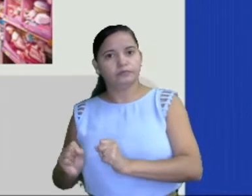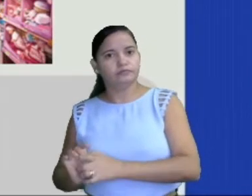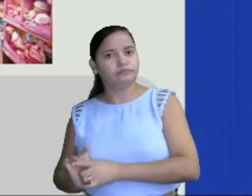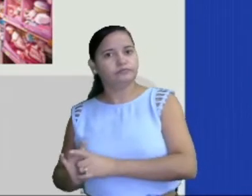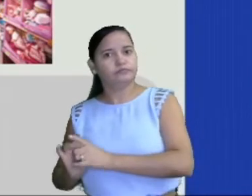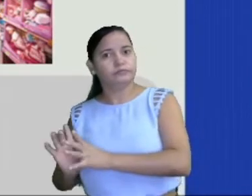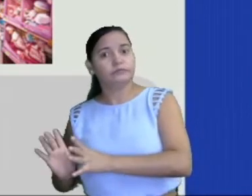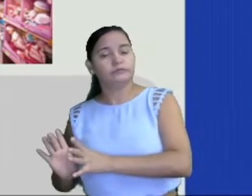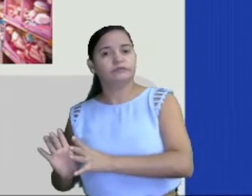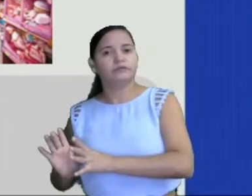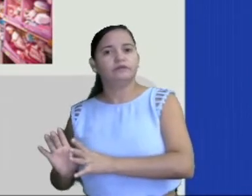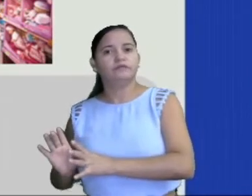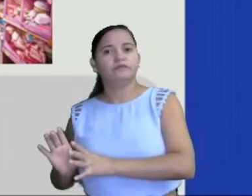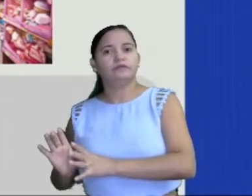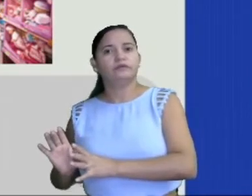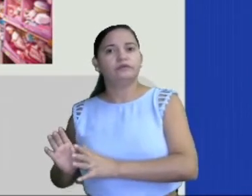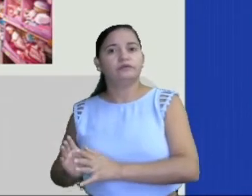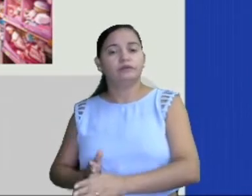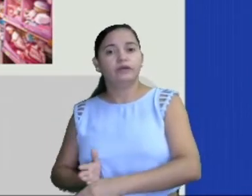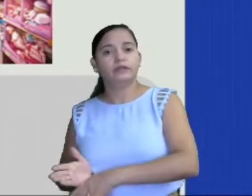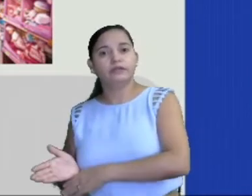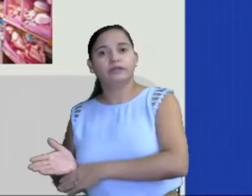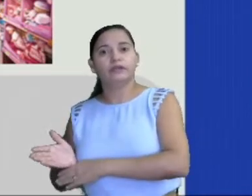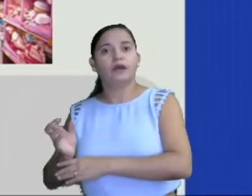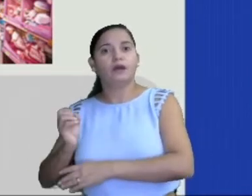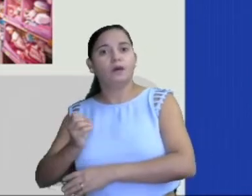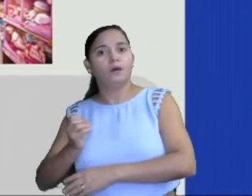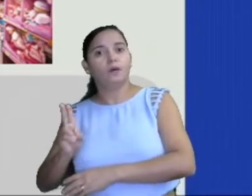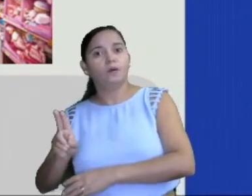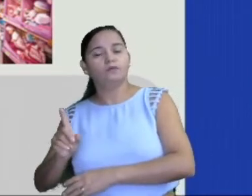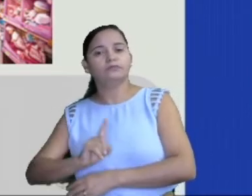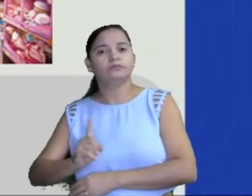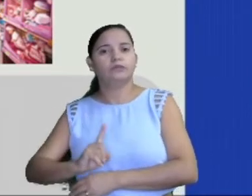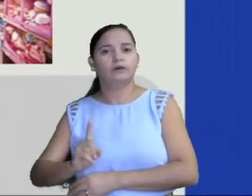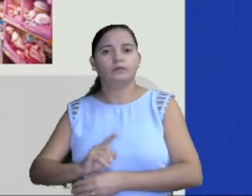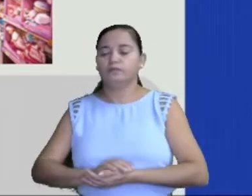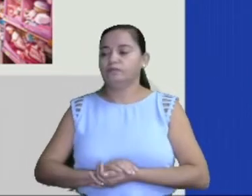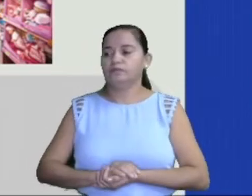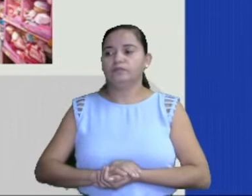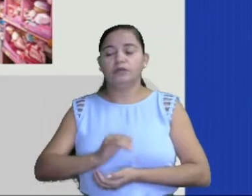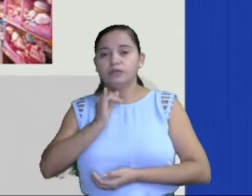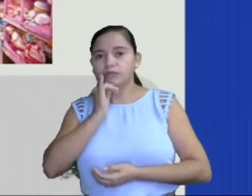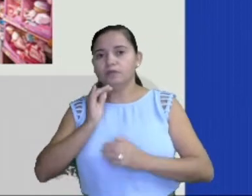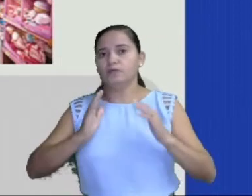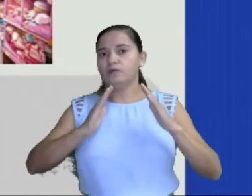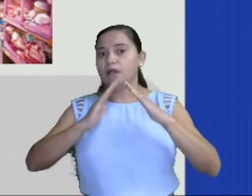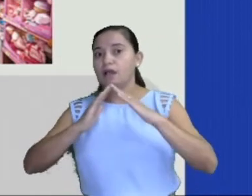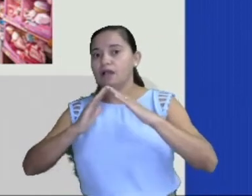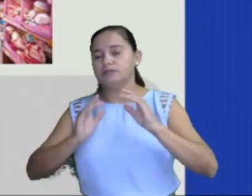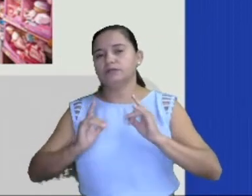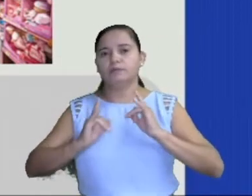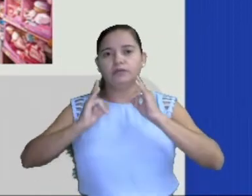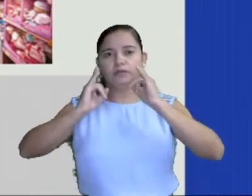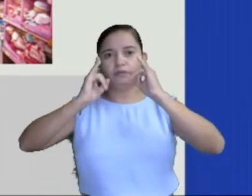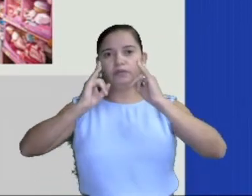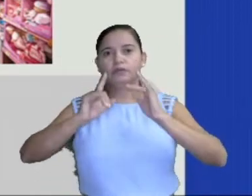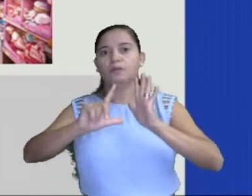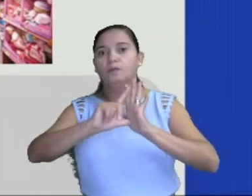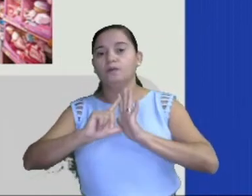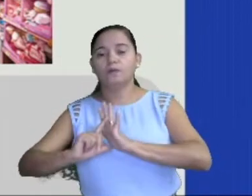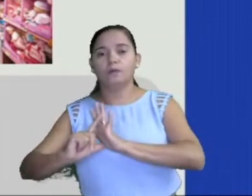ou não o acesso das pessoas em suas dependências. Temos aí como exemplo casas, apartamentos,